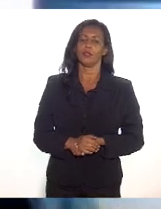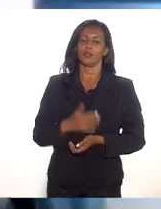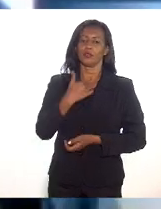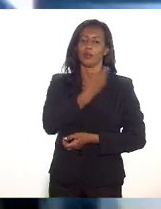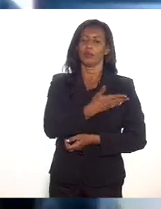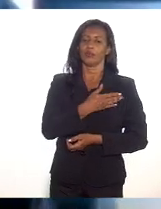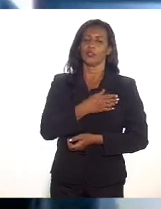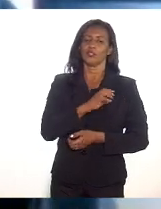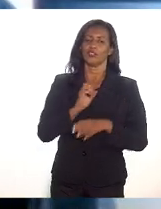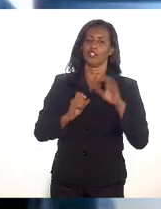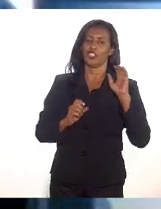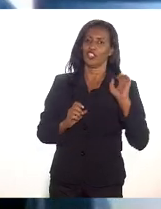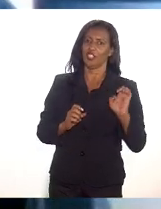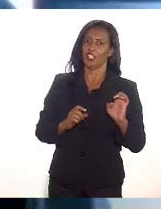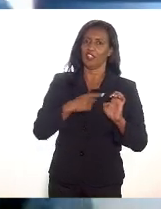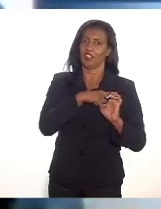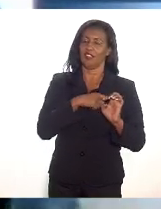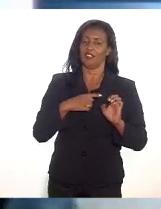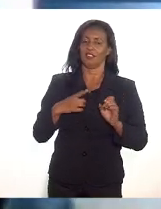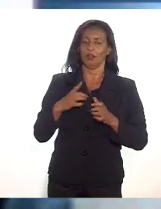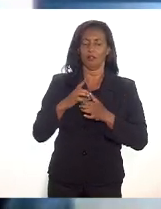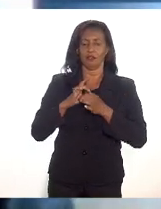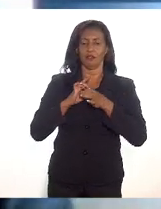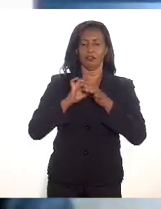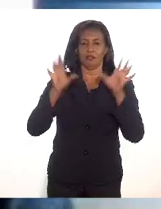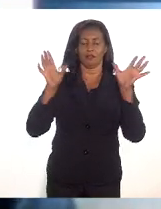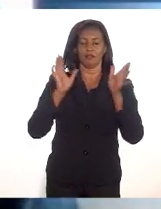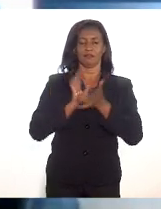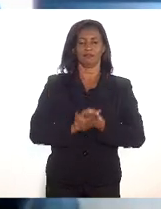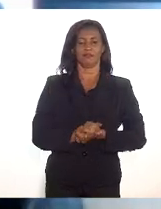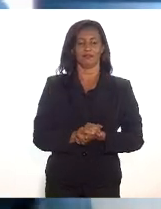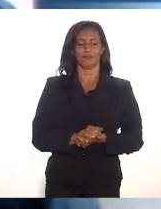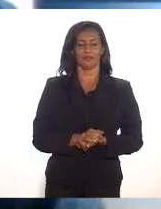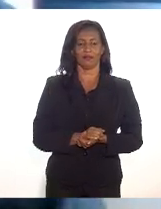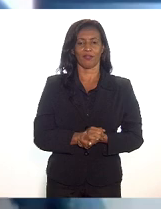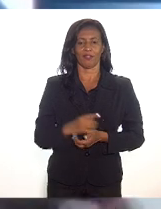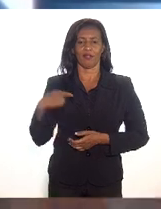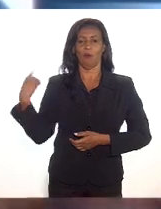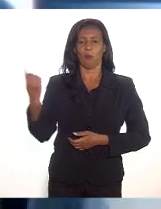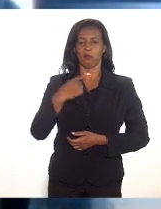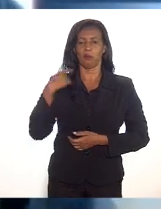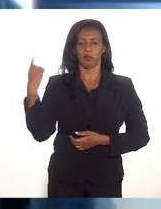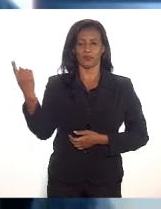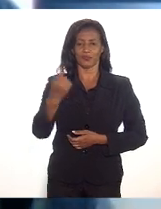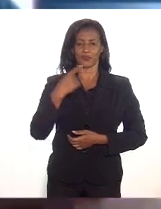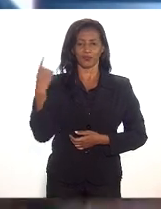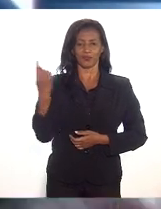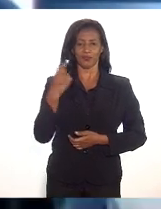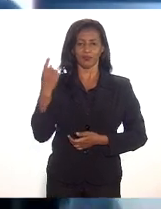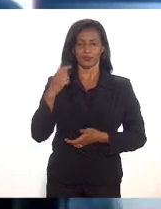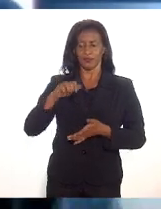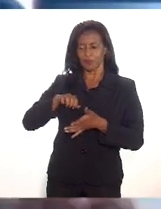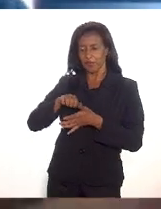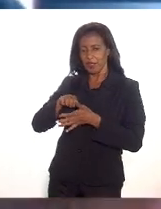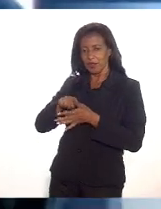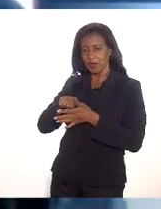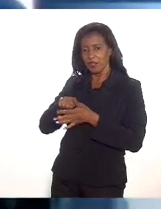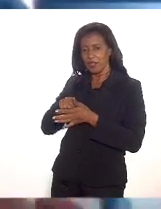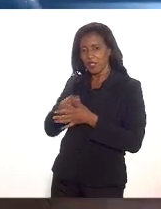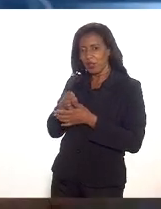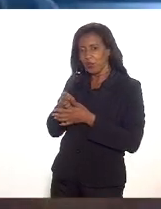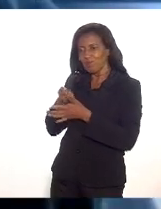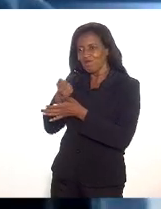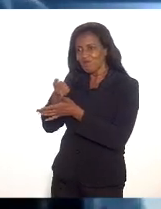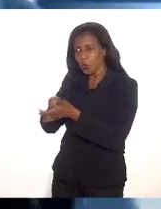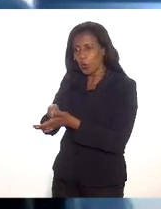democrática, eu acho que, por razões, às vezes, corporativas, nós não apertamos tanto a SEDAI